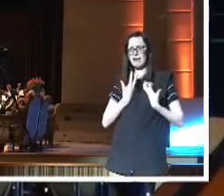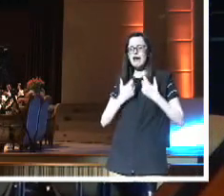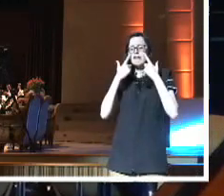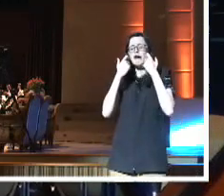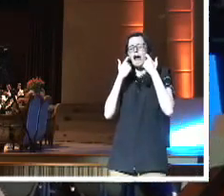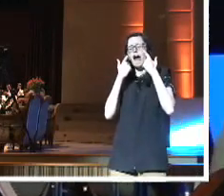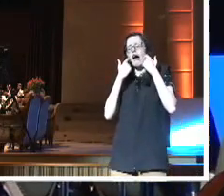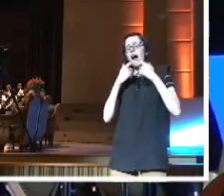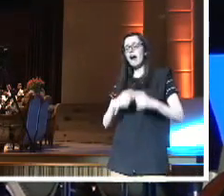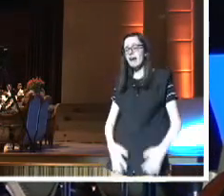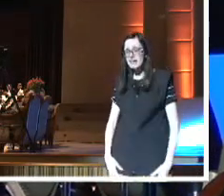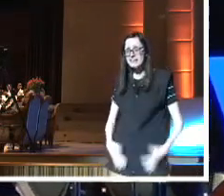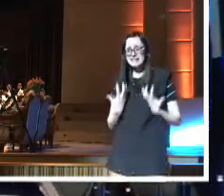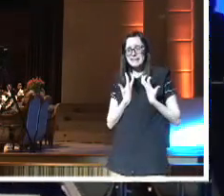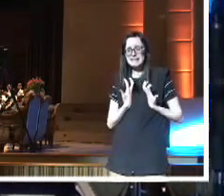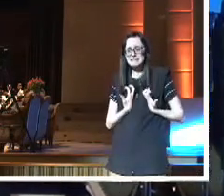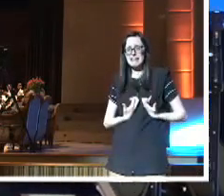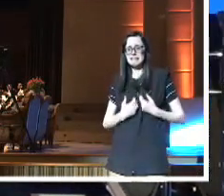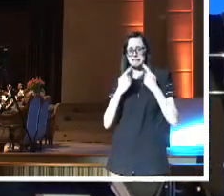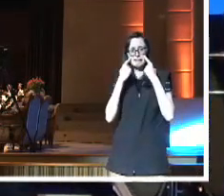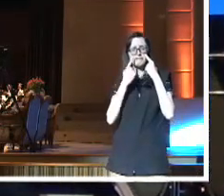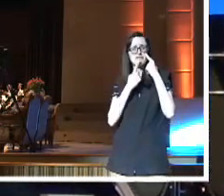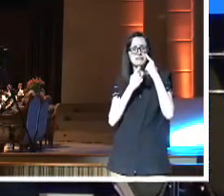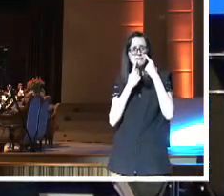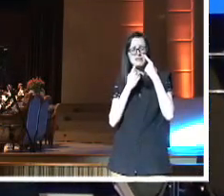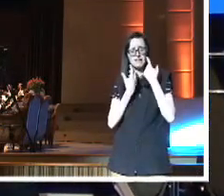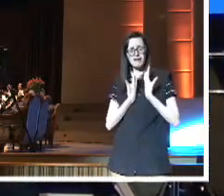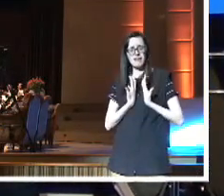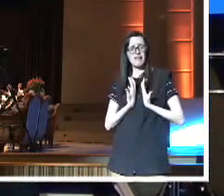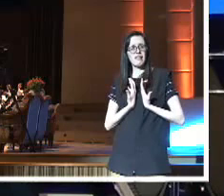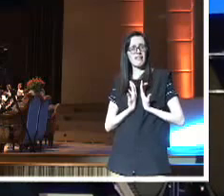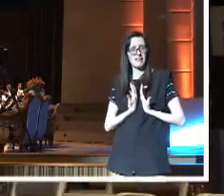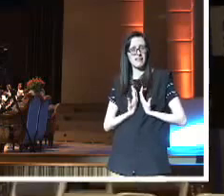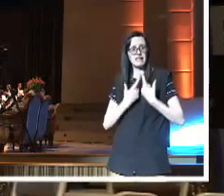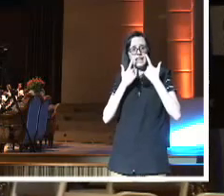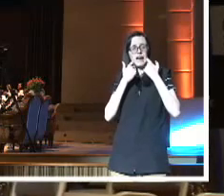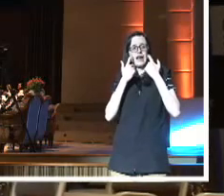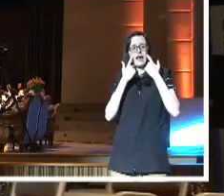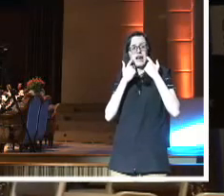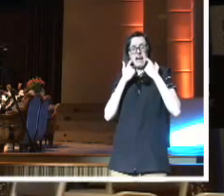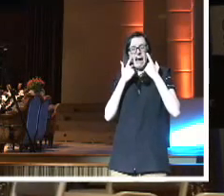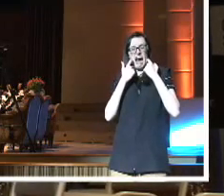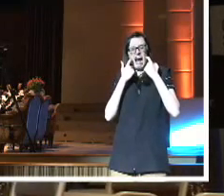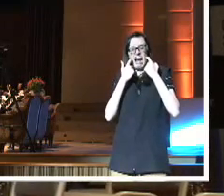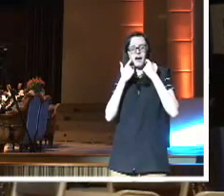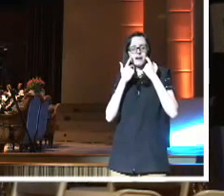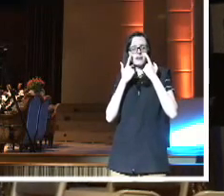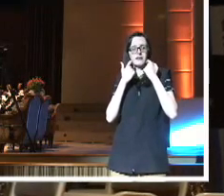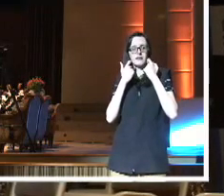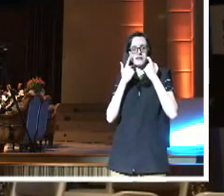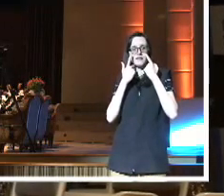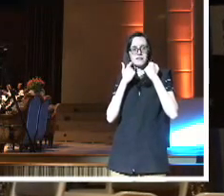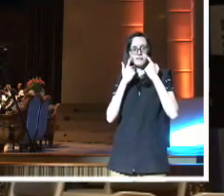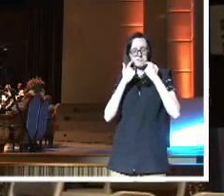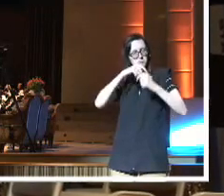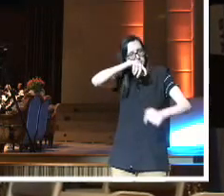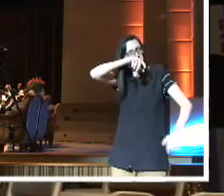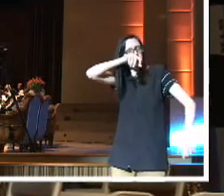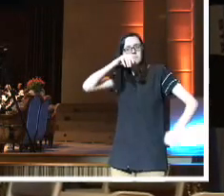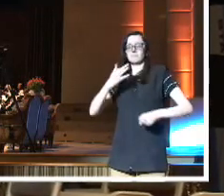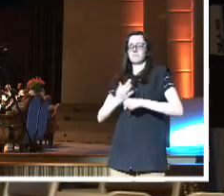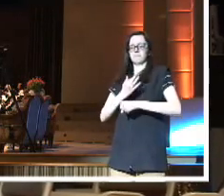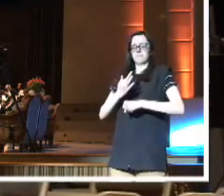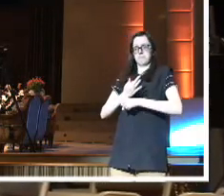A gente fica cansado de chorar. E aí chega uma hora que dá aquela baixada, né? E aí nessa hora eu imagino